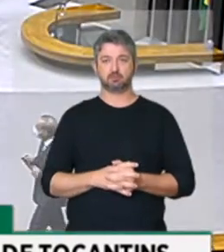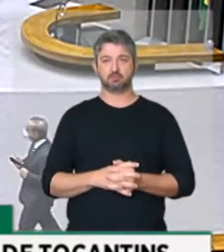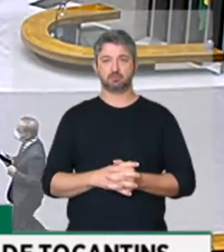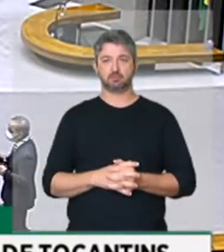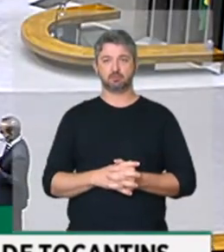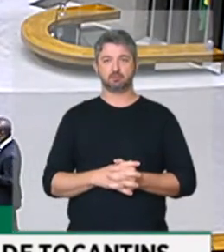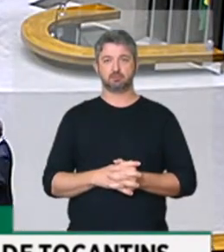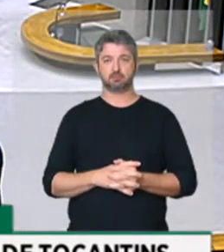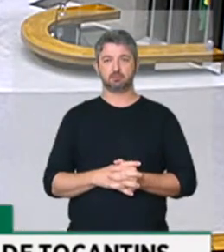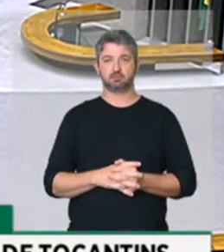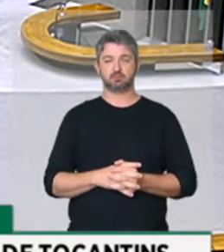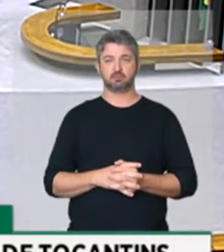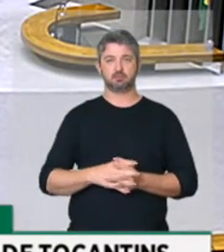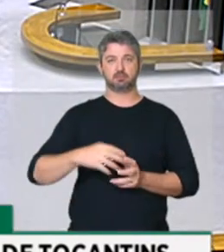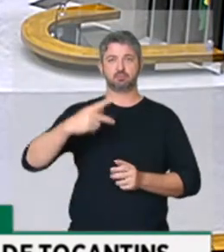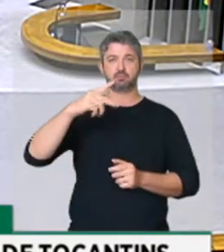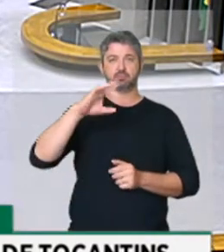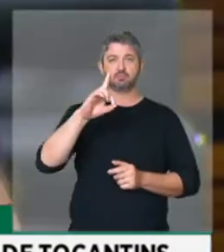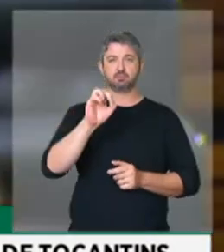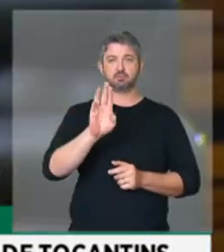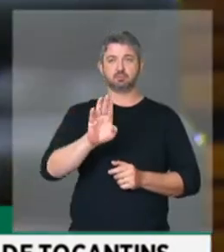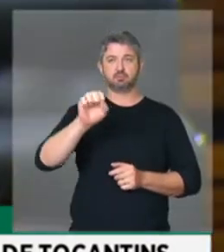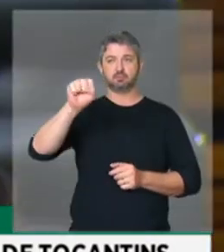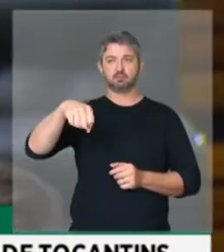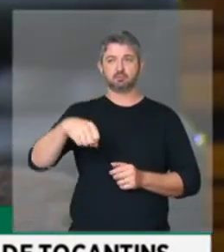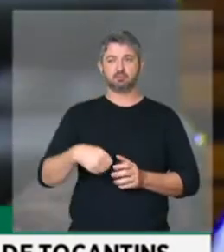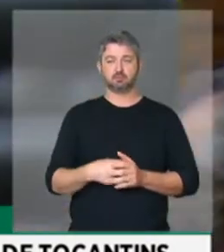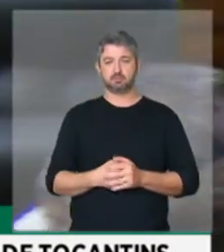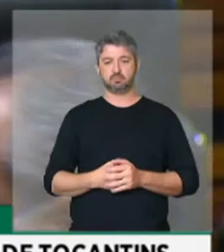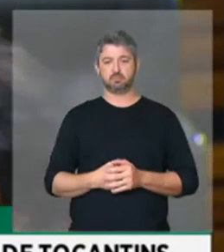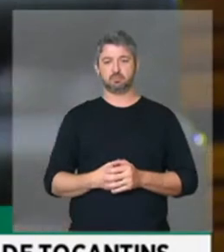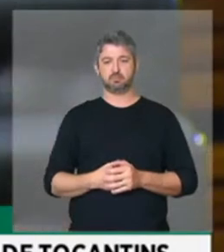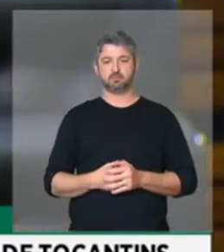PCdoB. PCdoB encaminha sim, presidente.